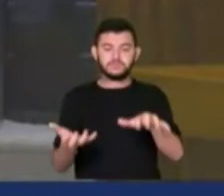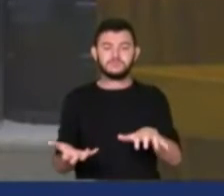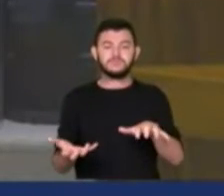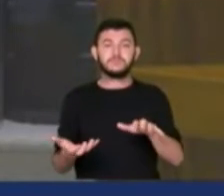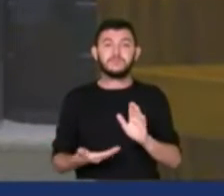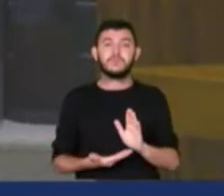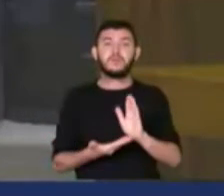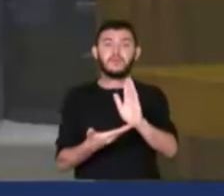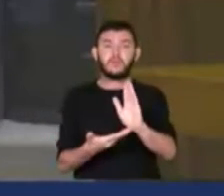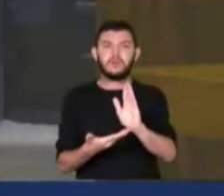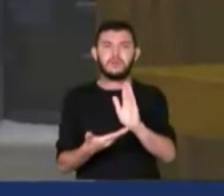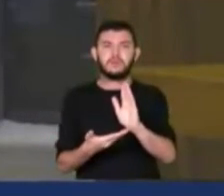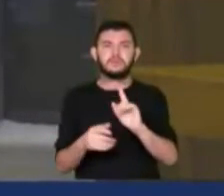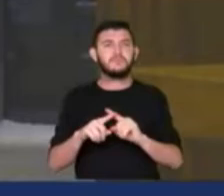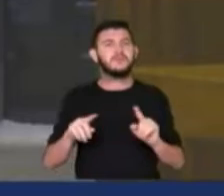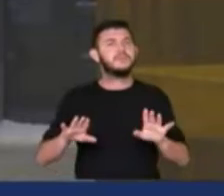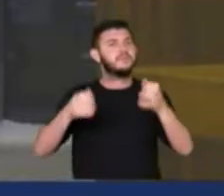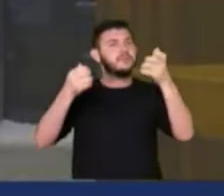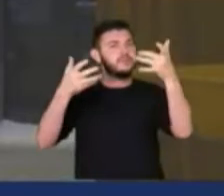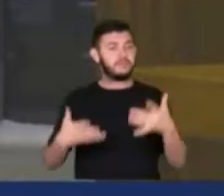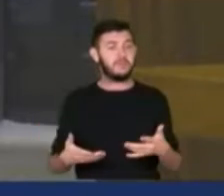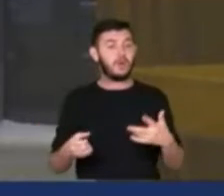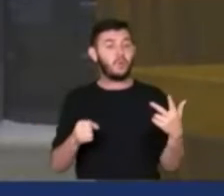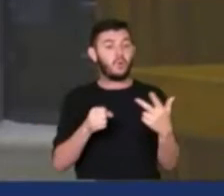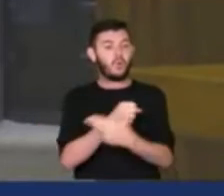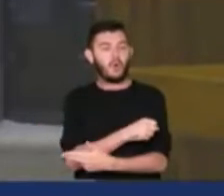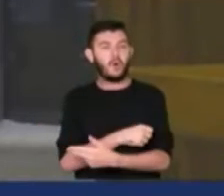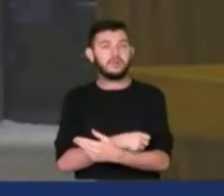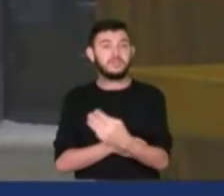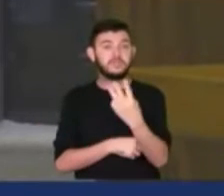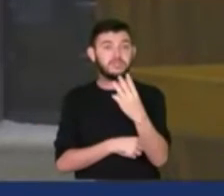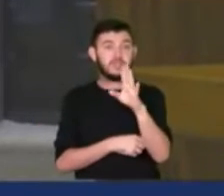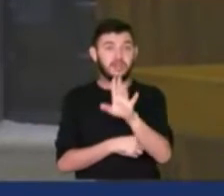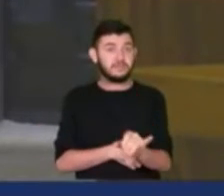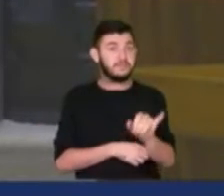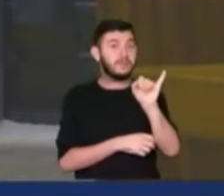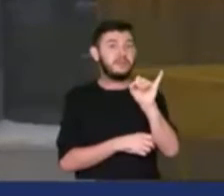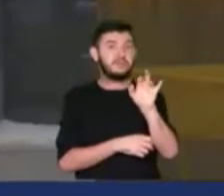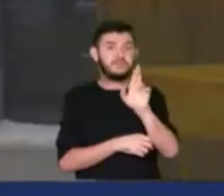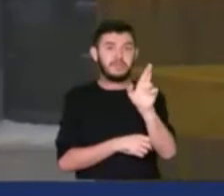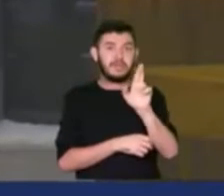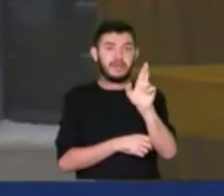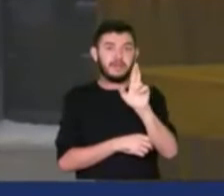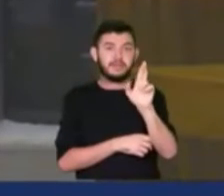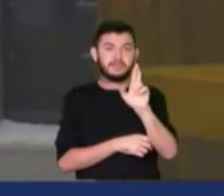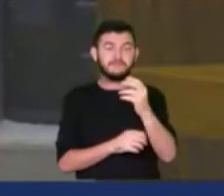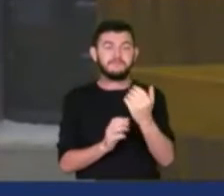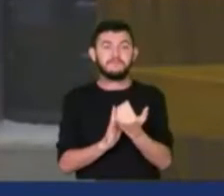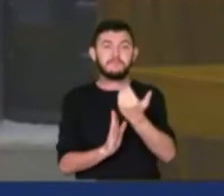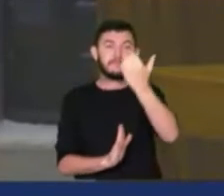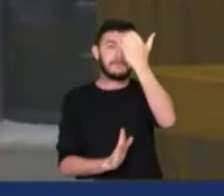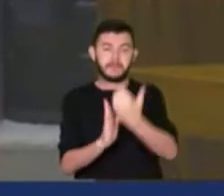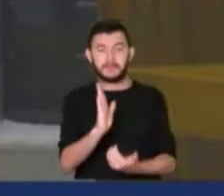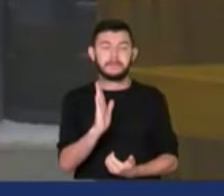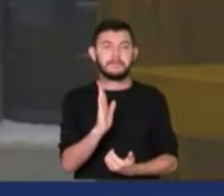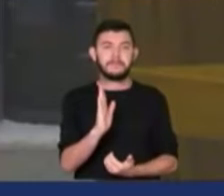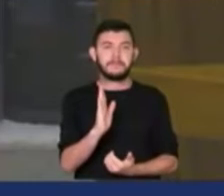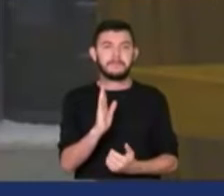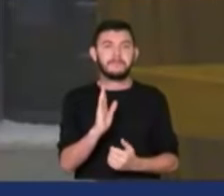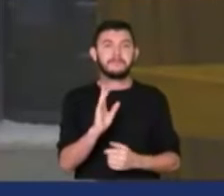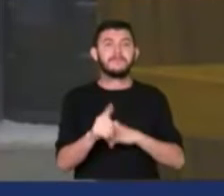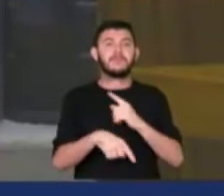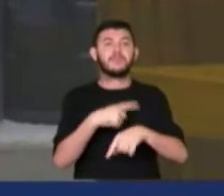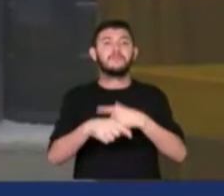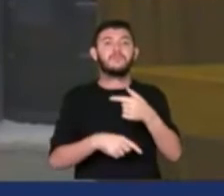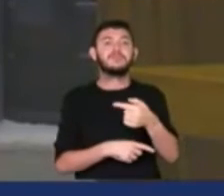Repito, o corte inicial foi de 3 bilhões de reais. Depois, diminuiu para 7%, mas